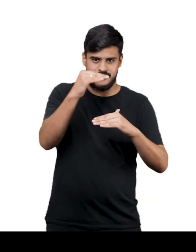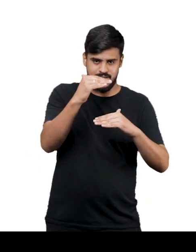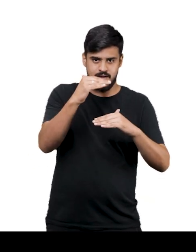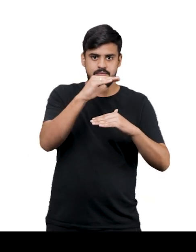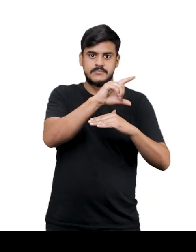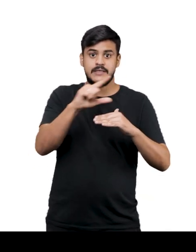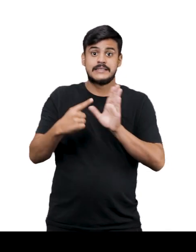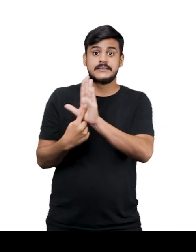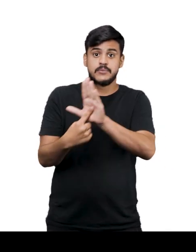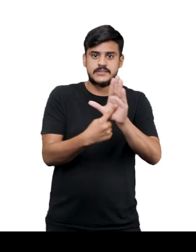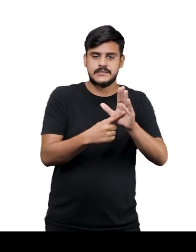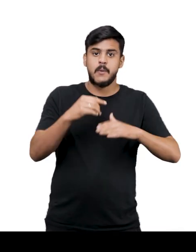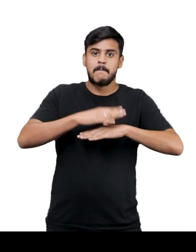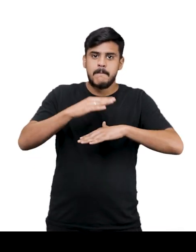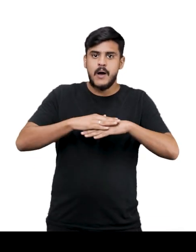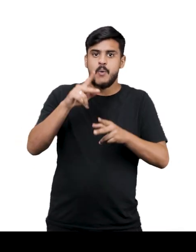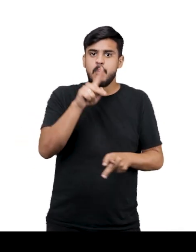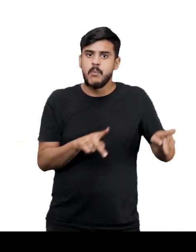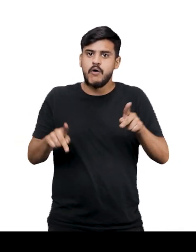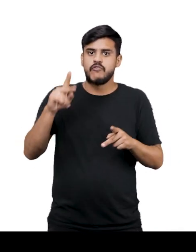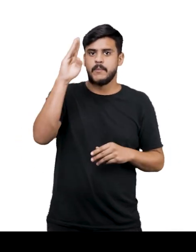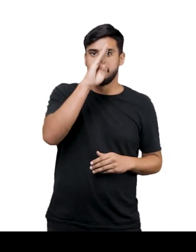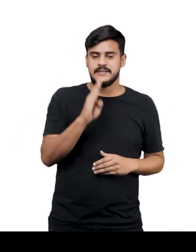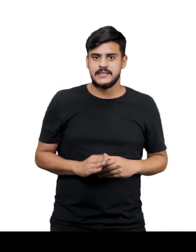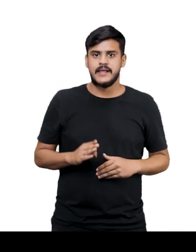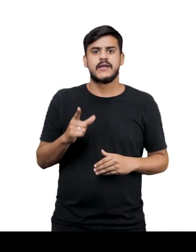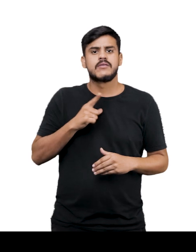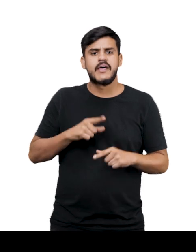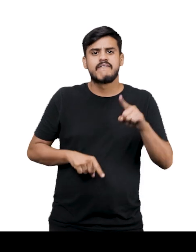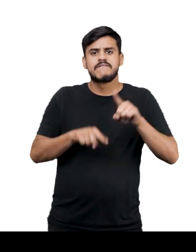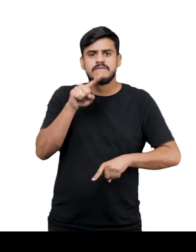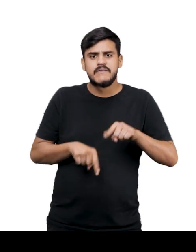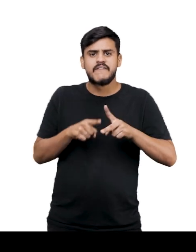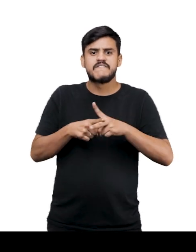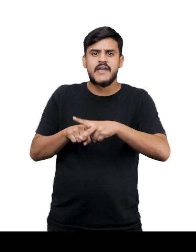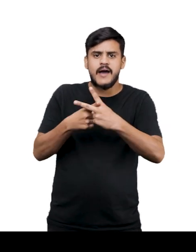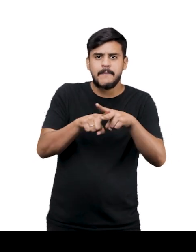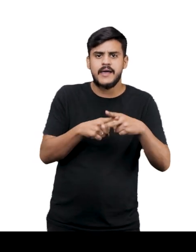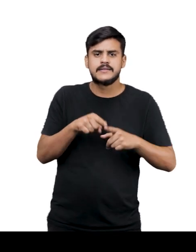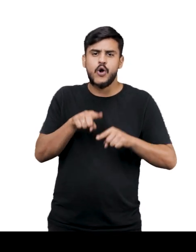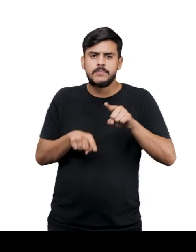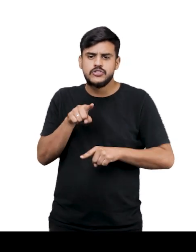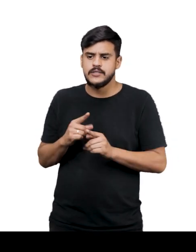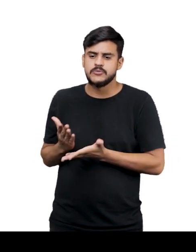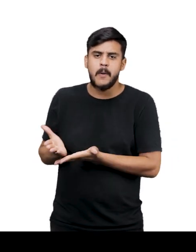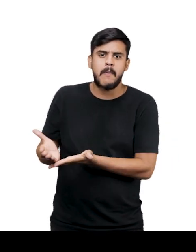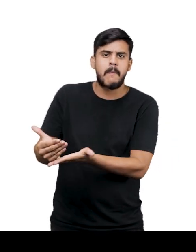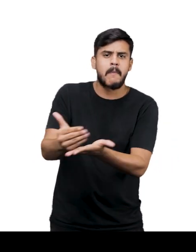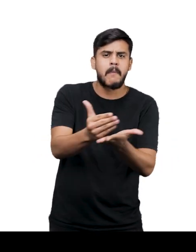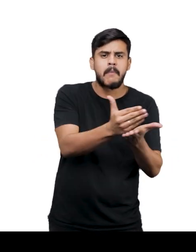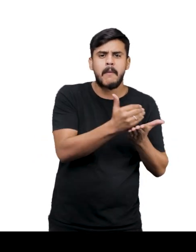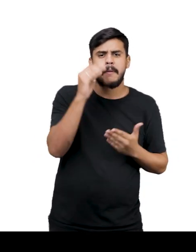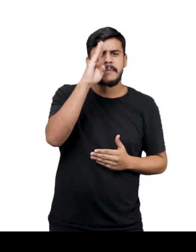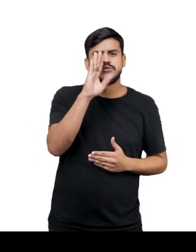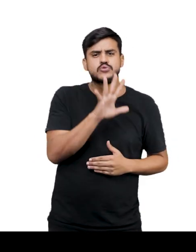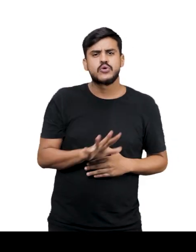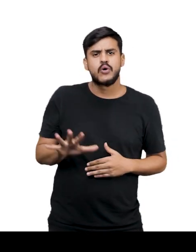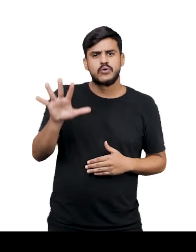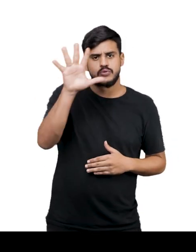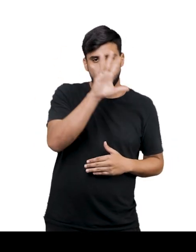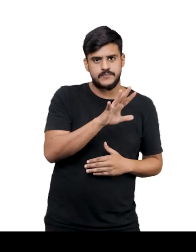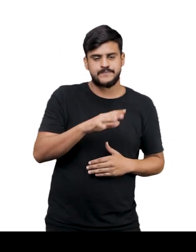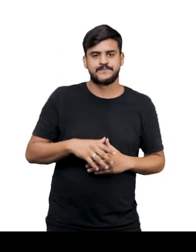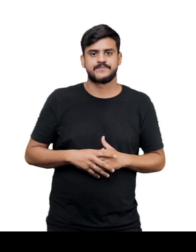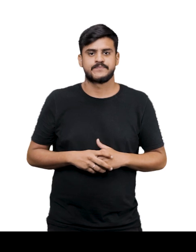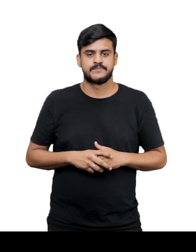na galeria do primeiro andar, a exposição A Mão do Povo Brasileiro reunia ferramentas e objetos recolhidos de